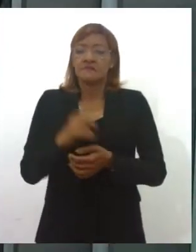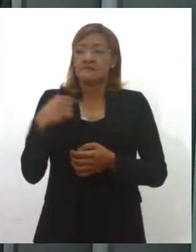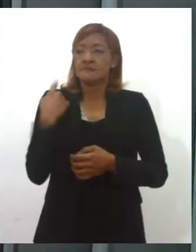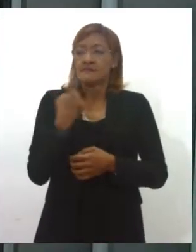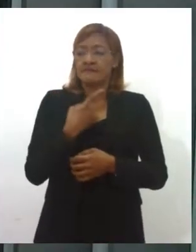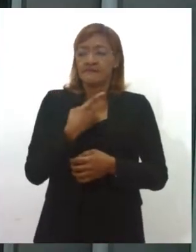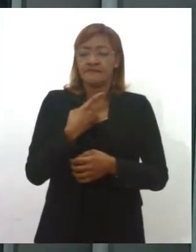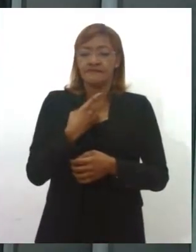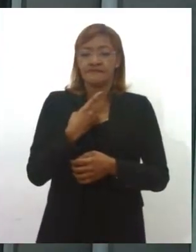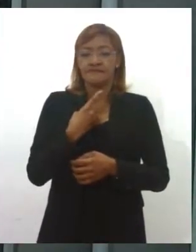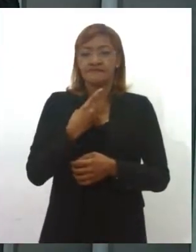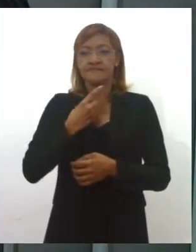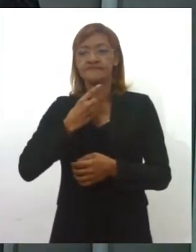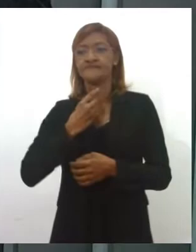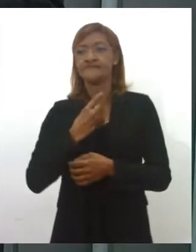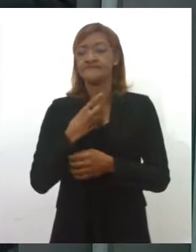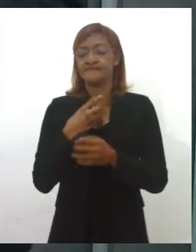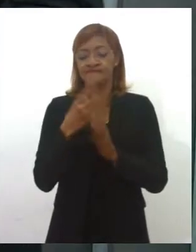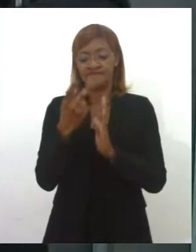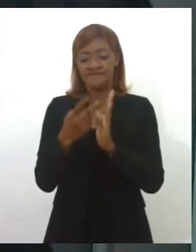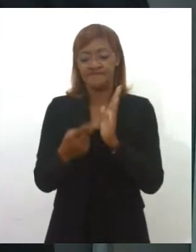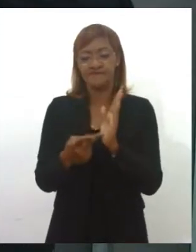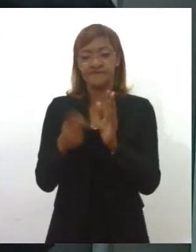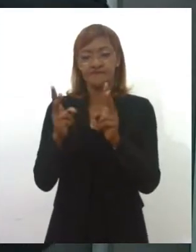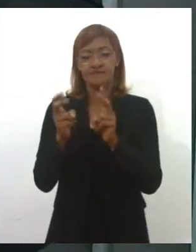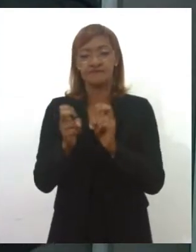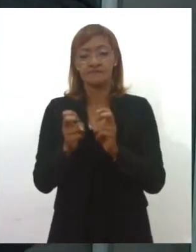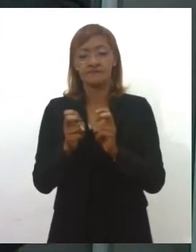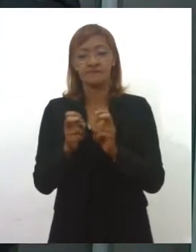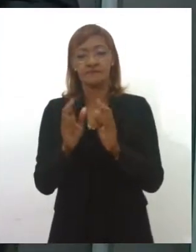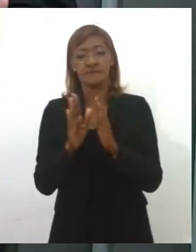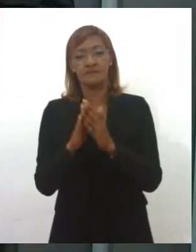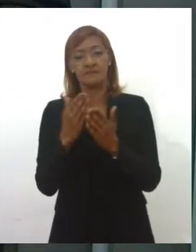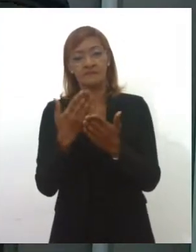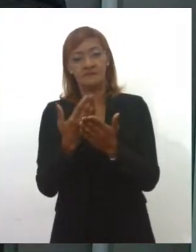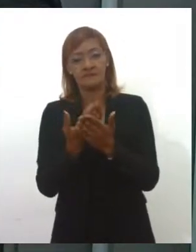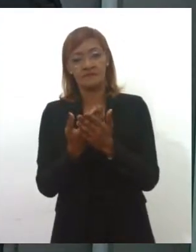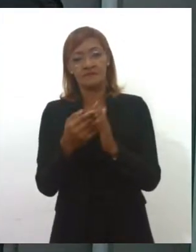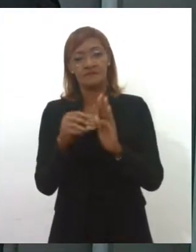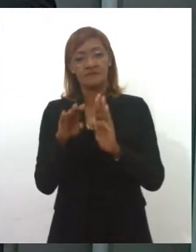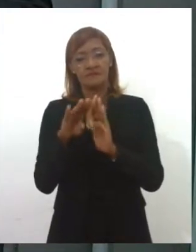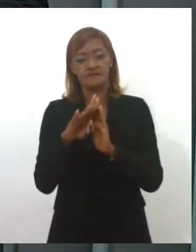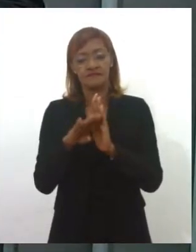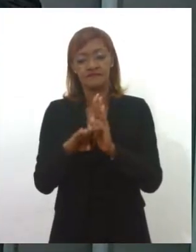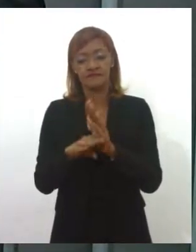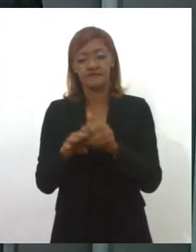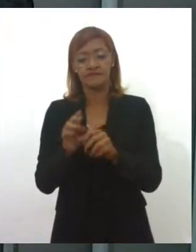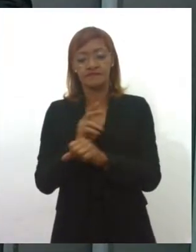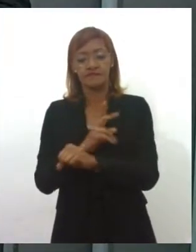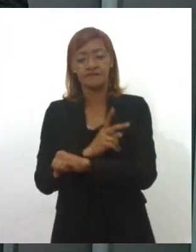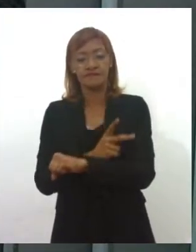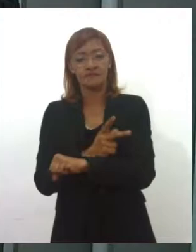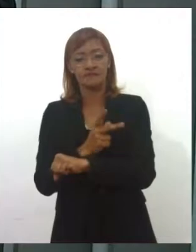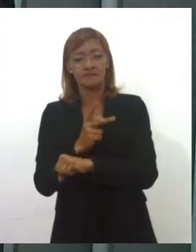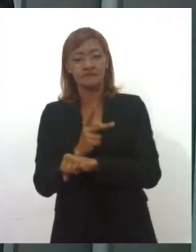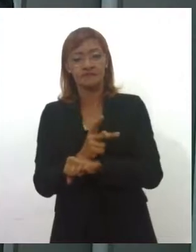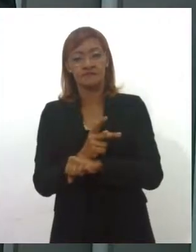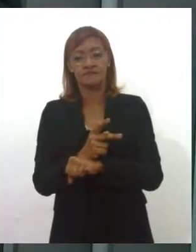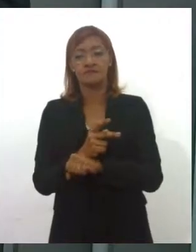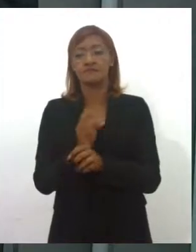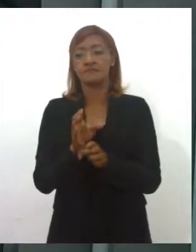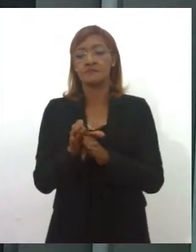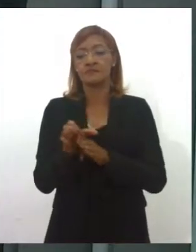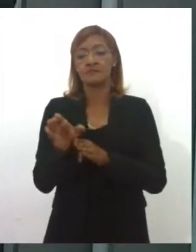no texto do projeto de lei disse que as escolas devem incluir no seu plano pedagógico anual formas de